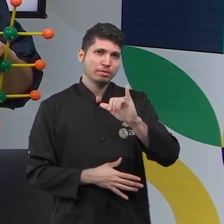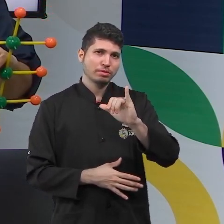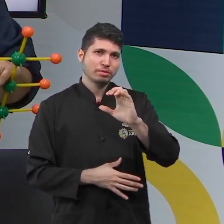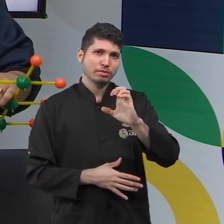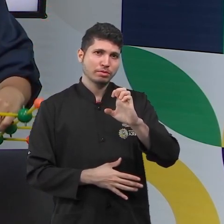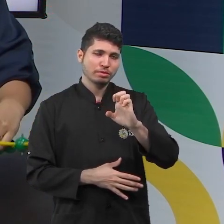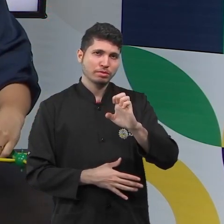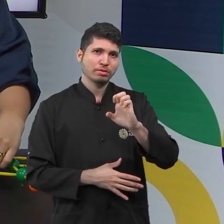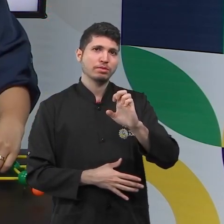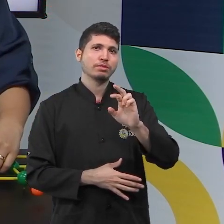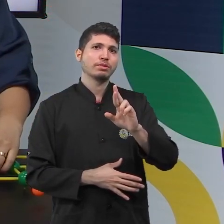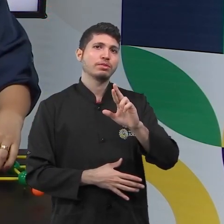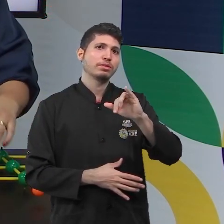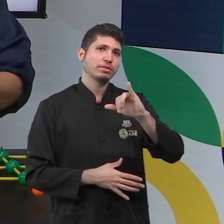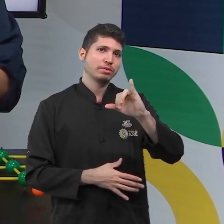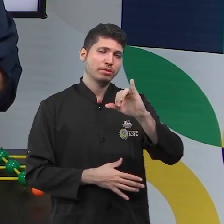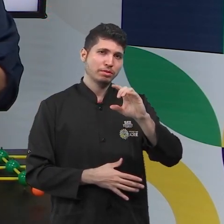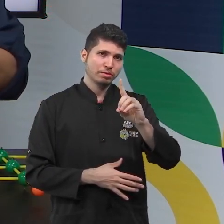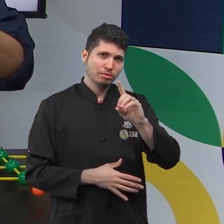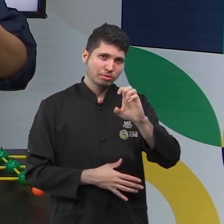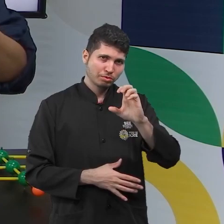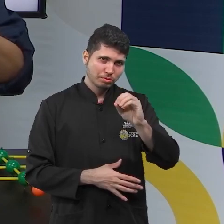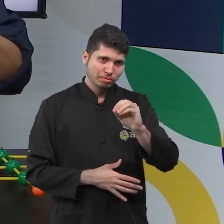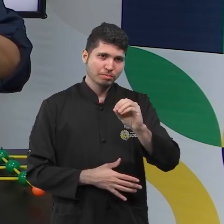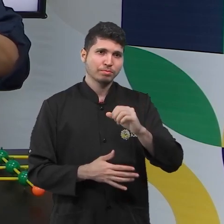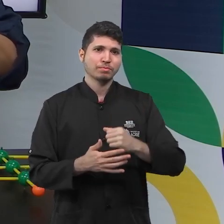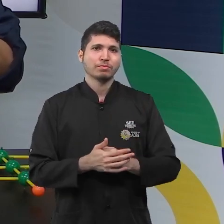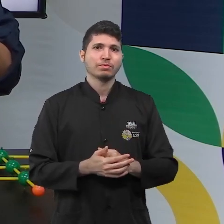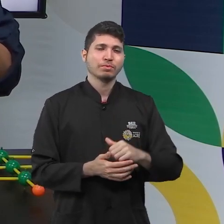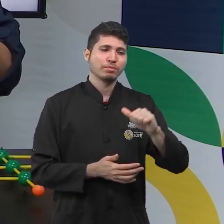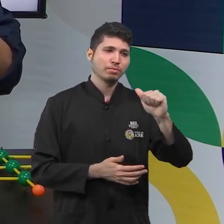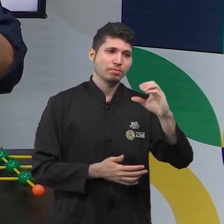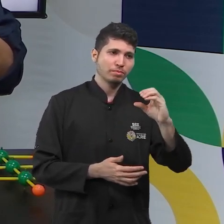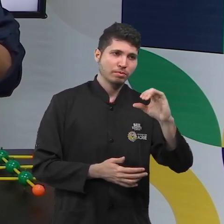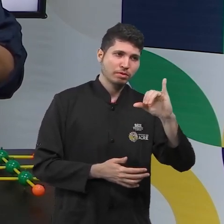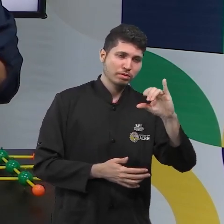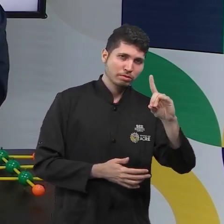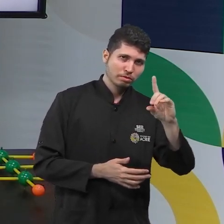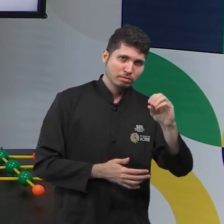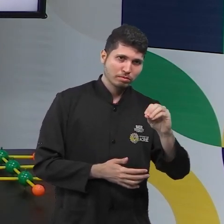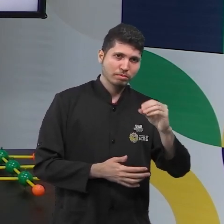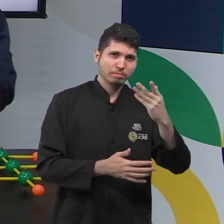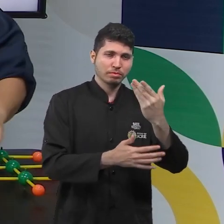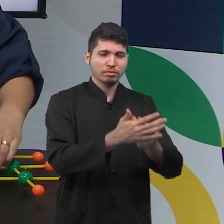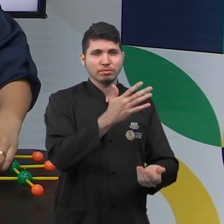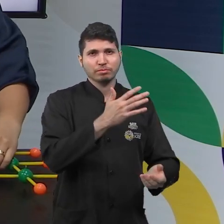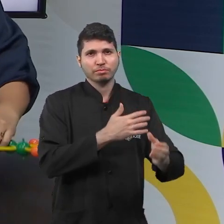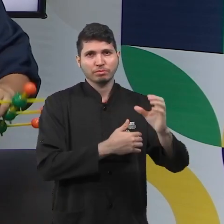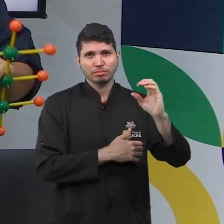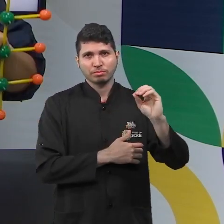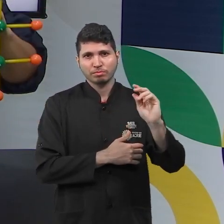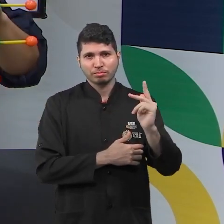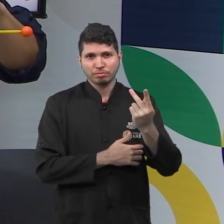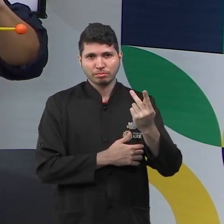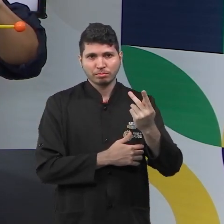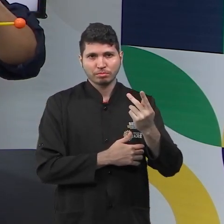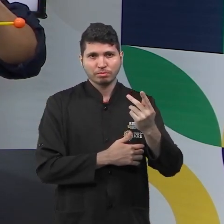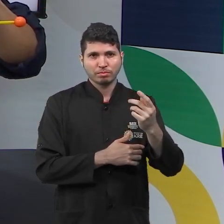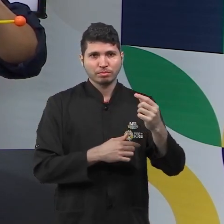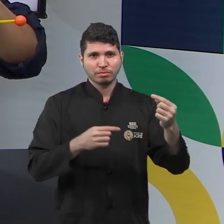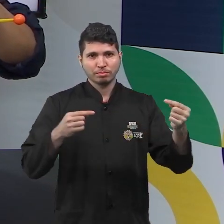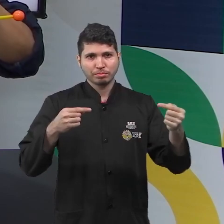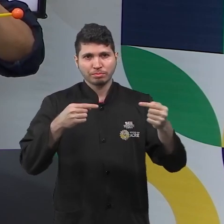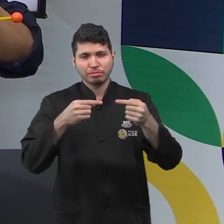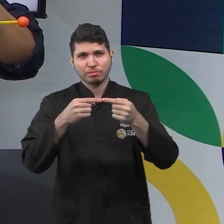hidrogênio. Esse ácido graxo vai perder o seu OH, que vai se ligar aqui também.